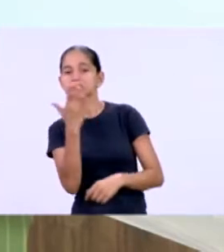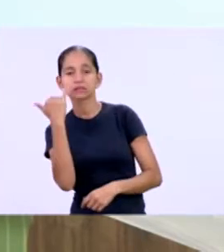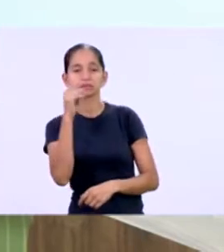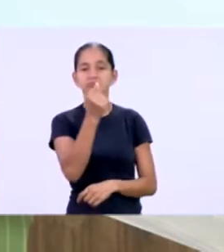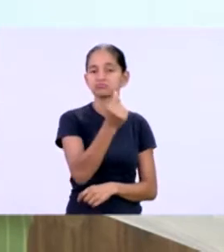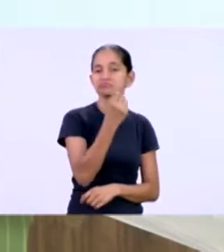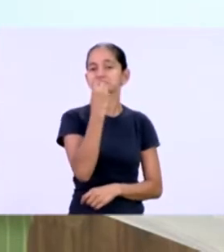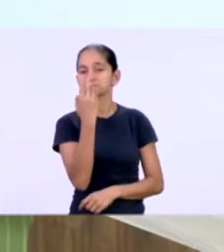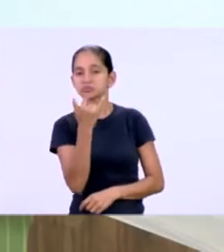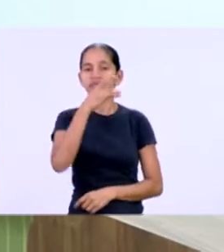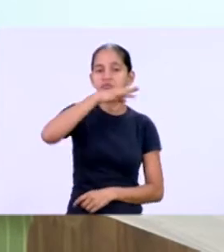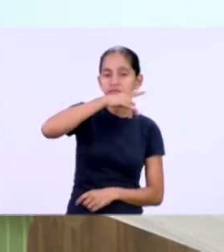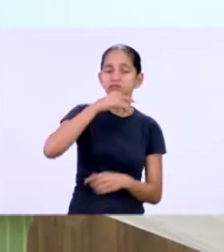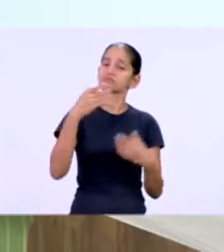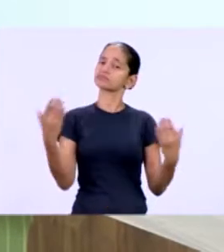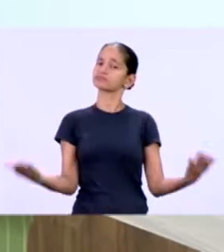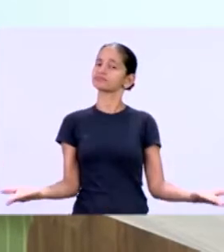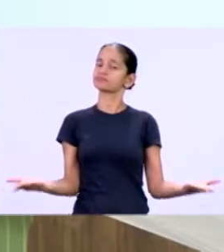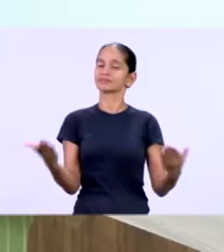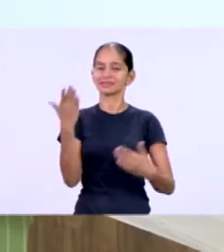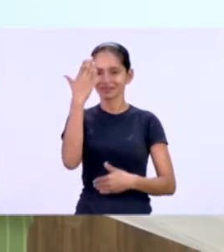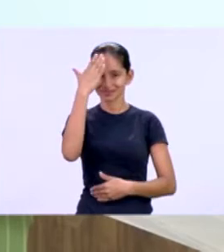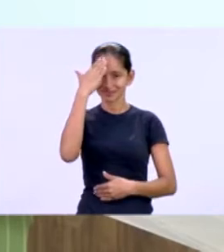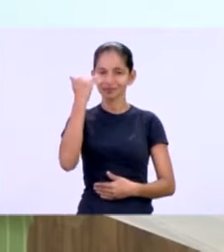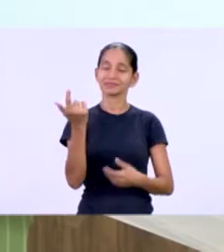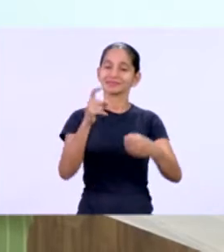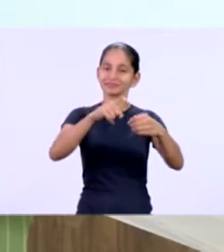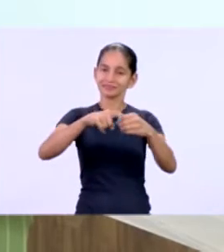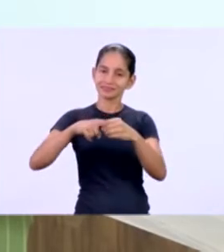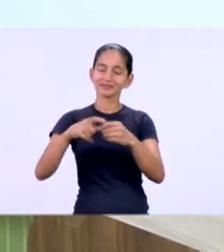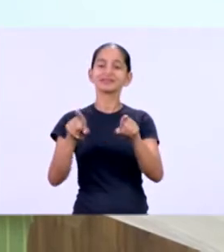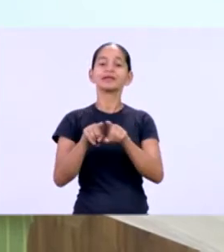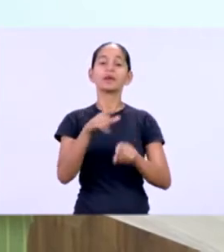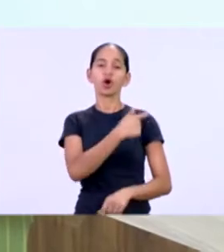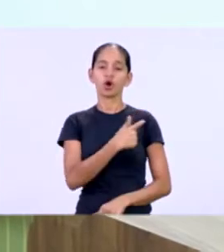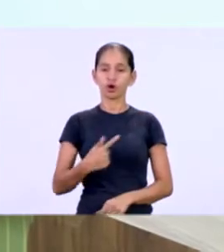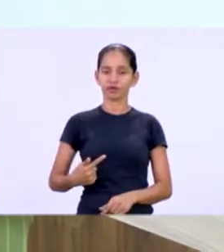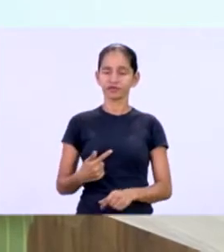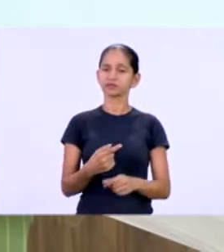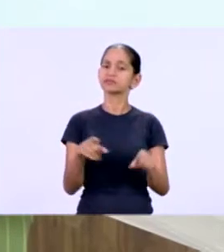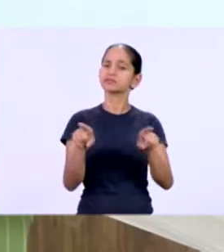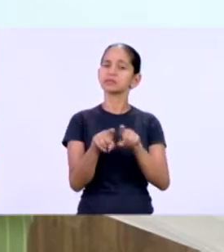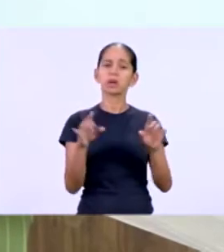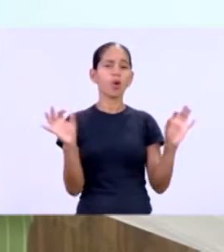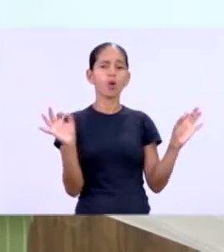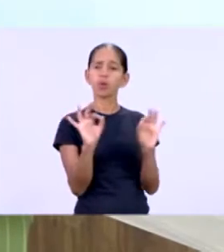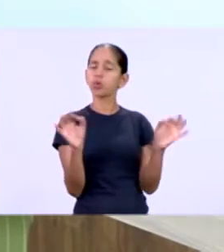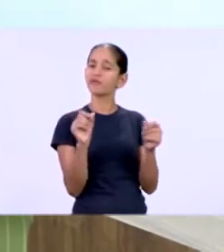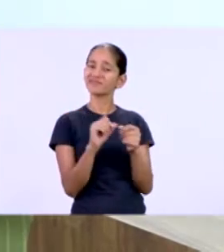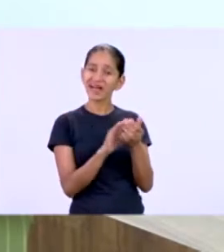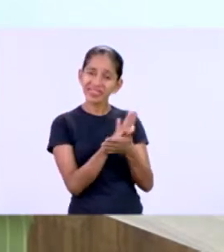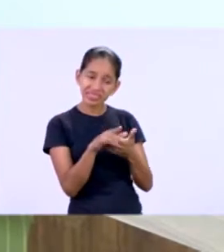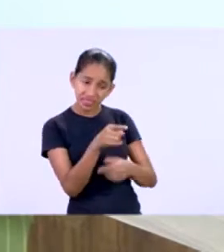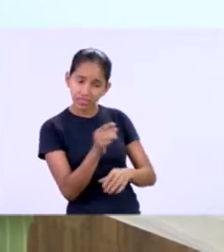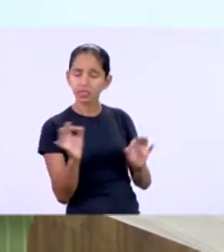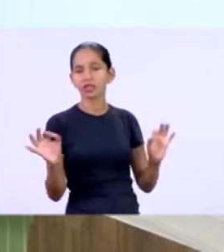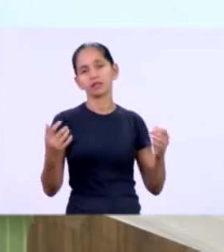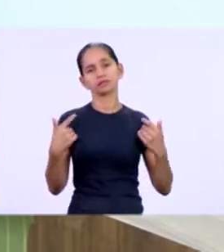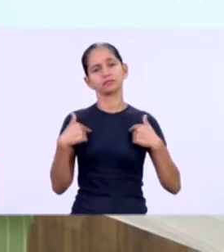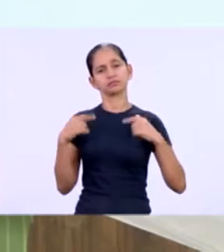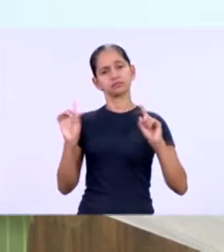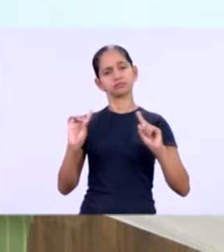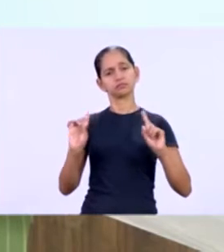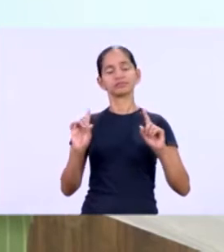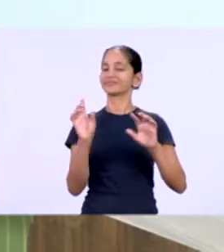E aquele vínculo, olha, se o governo não investe em obras, eu não tenho que pagar imposto porque é mal aplicado. Não é